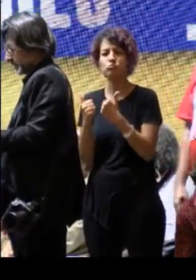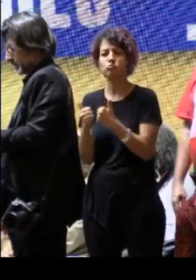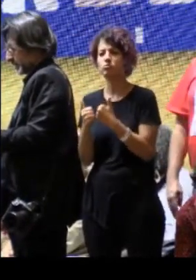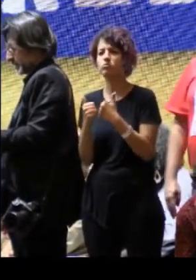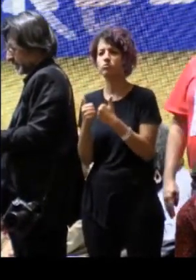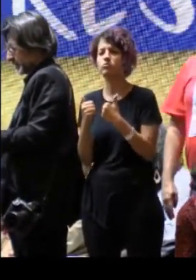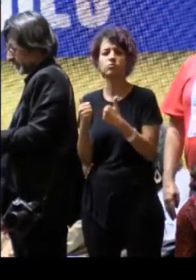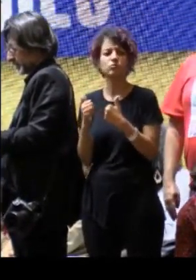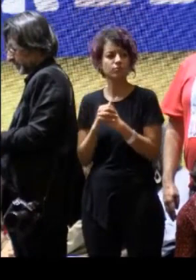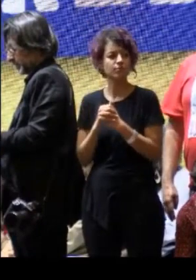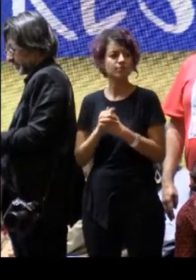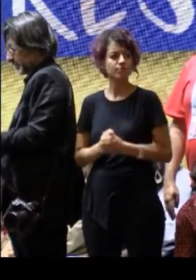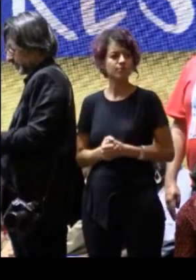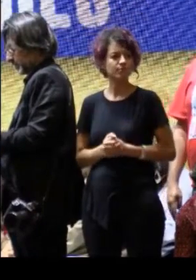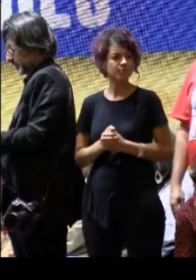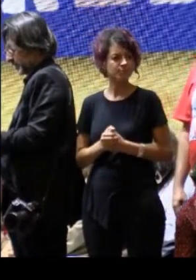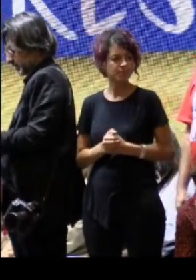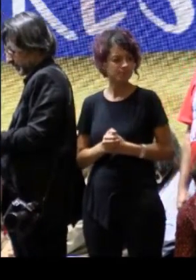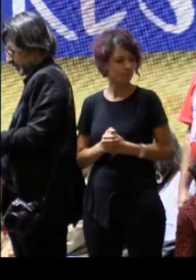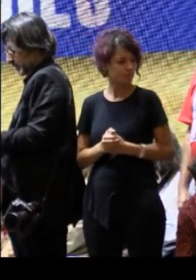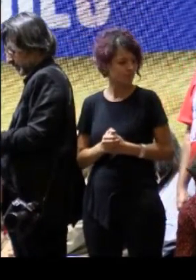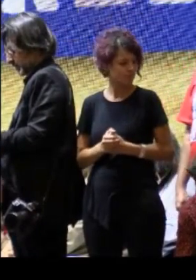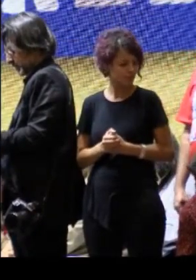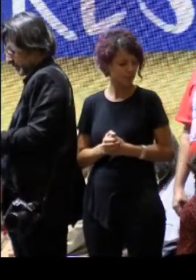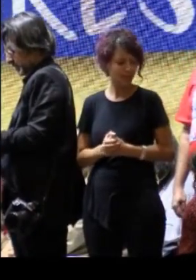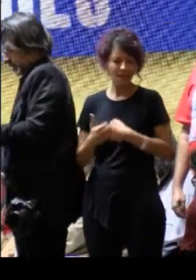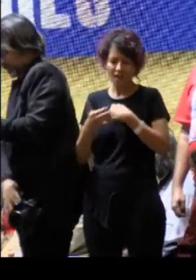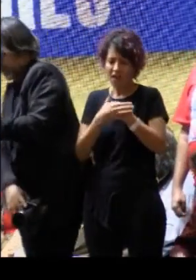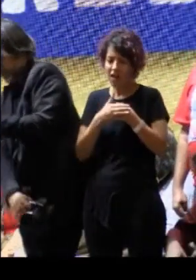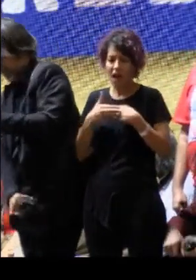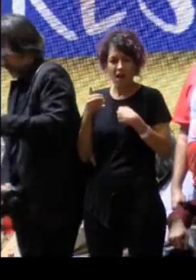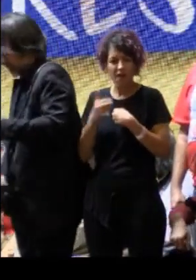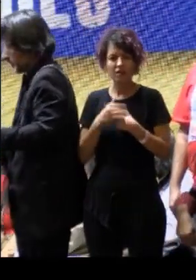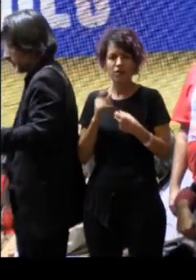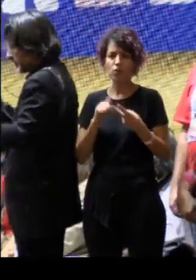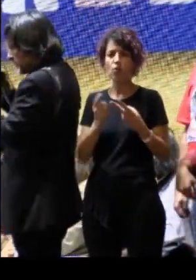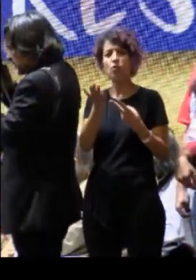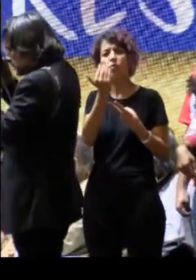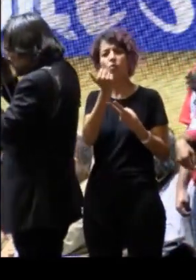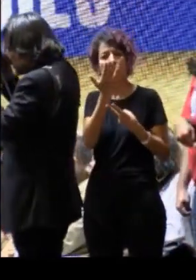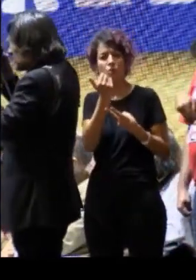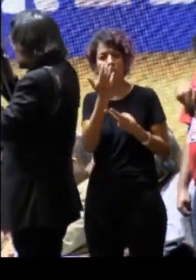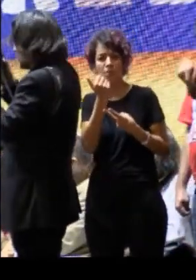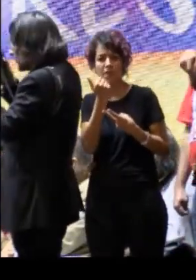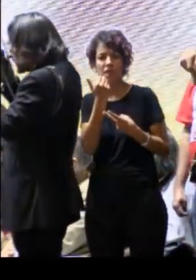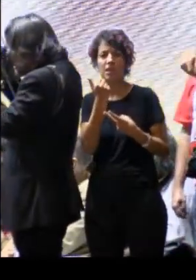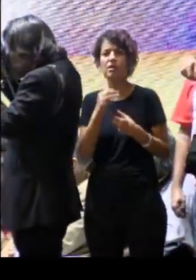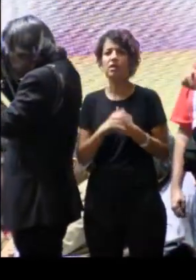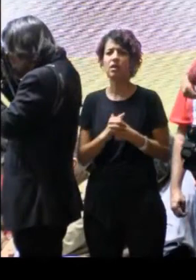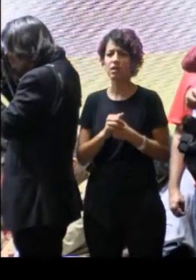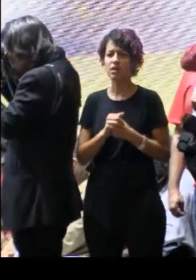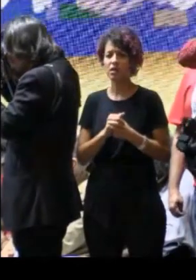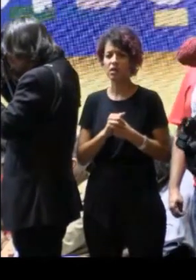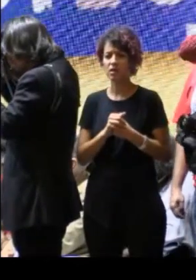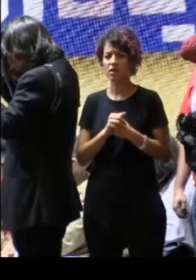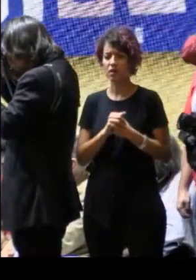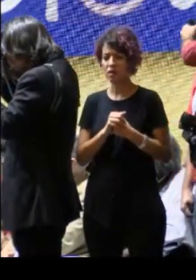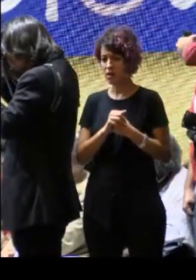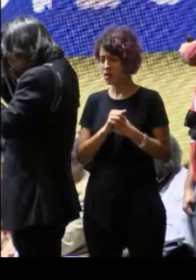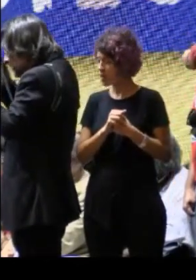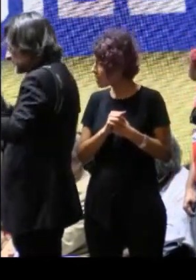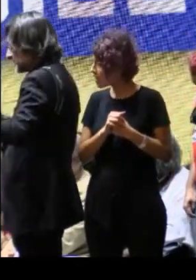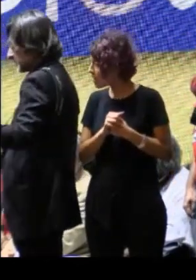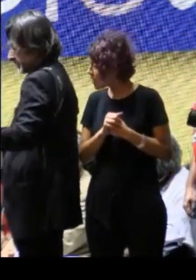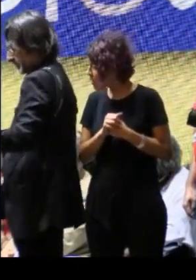casa a comida, de carro a carinho, ele deu para o pessoal meu que ficou em Curitiba todos esses dias. E eu